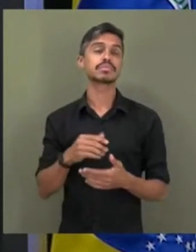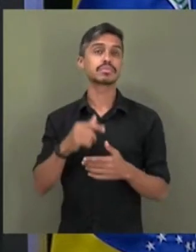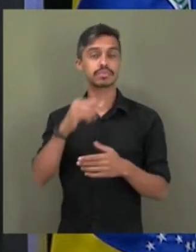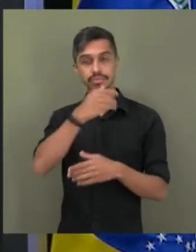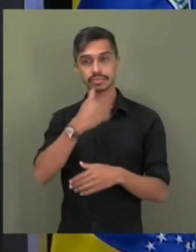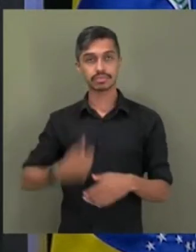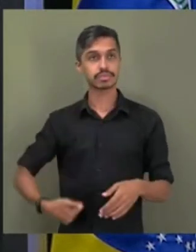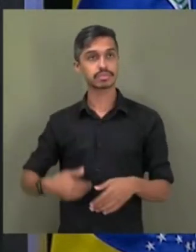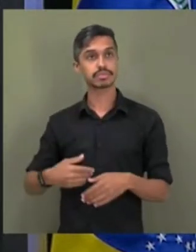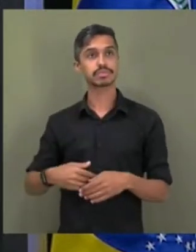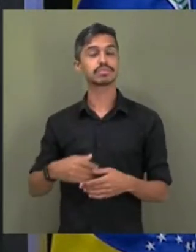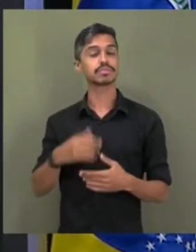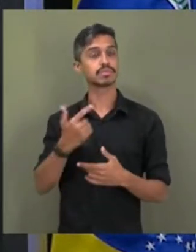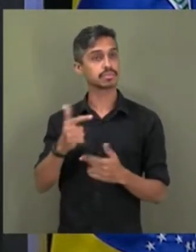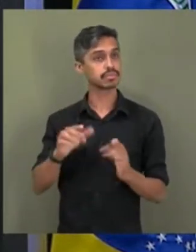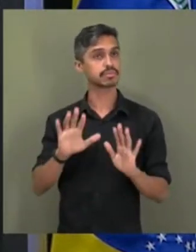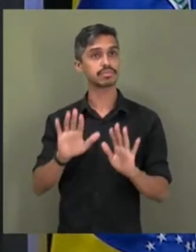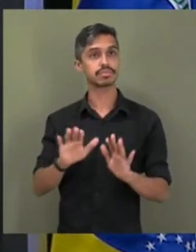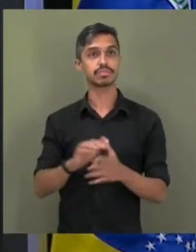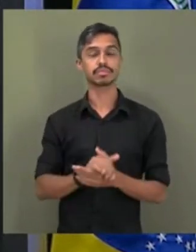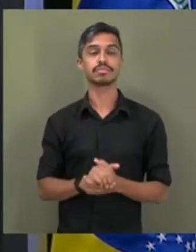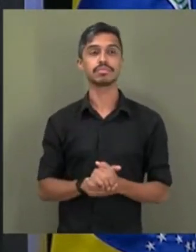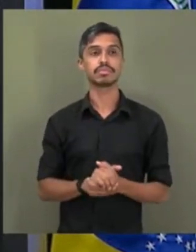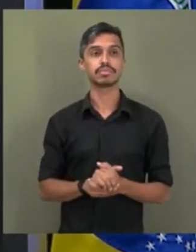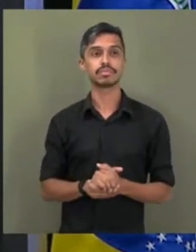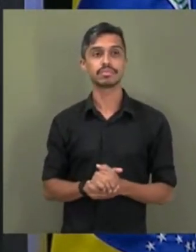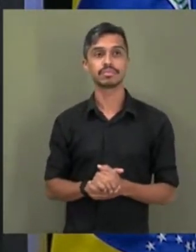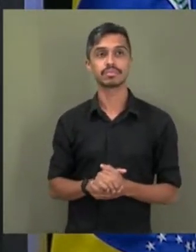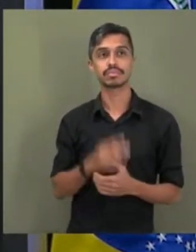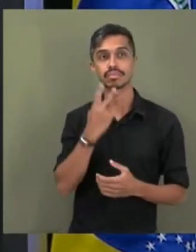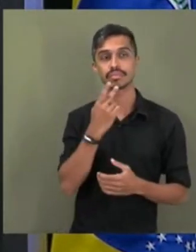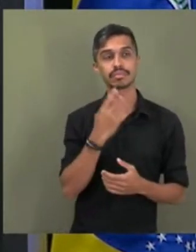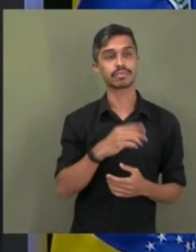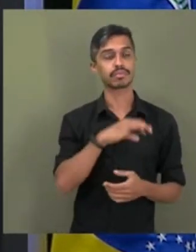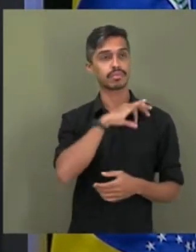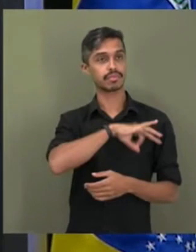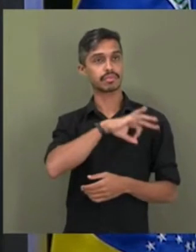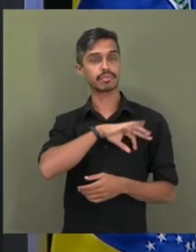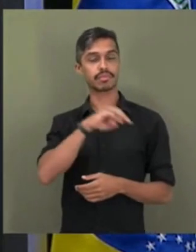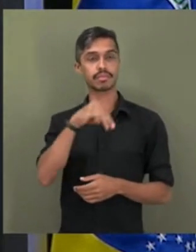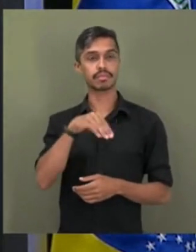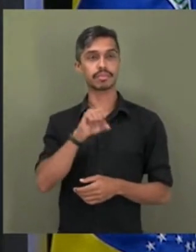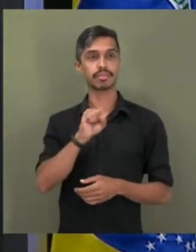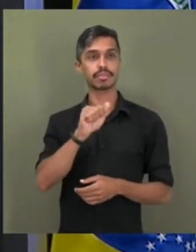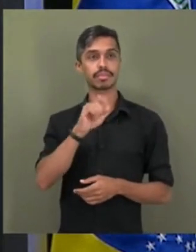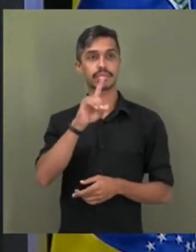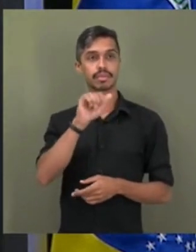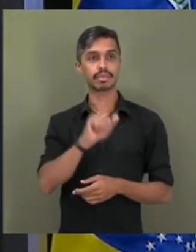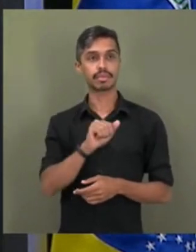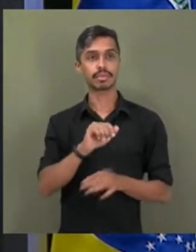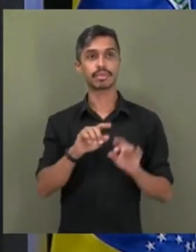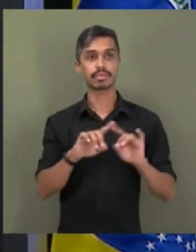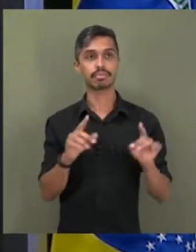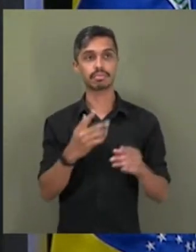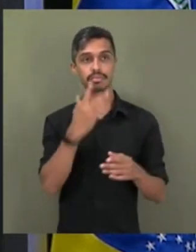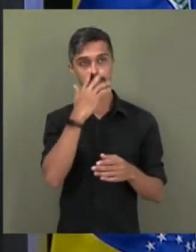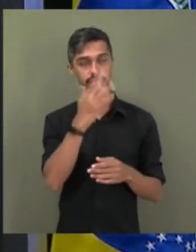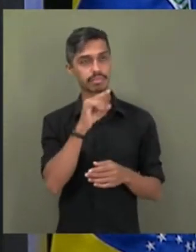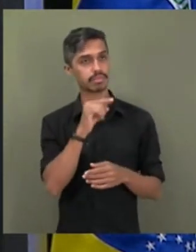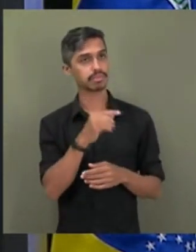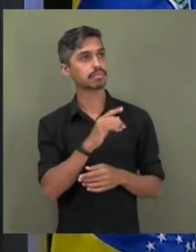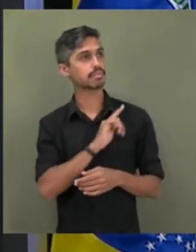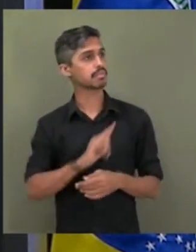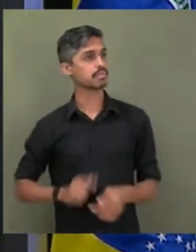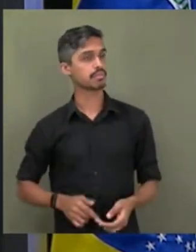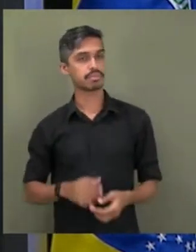brasileiro. Aqui se falou de mesada. Bom, eu não acho que nenhum governador